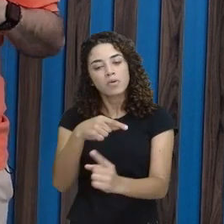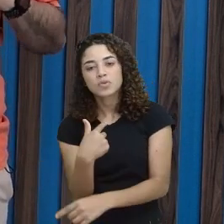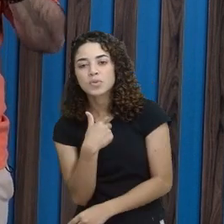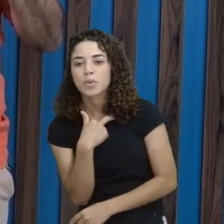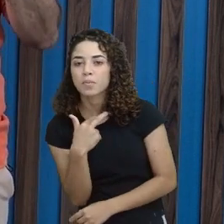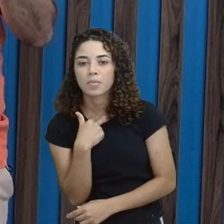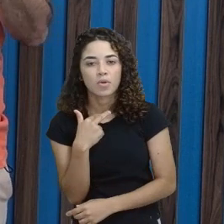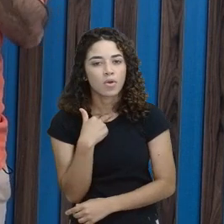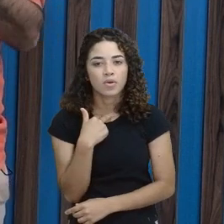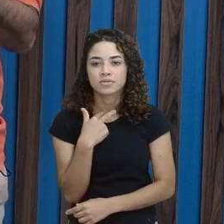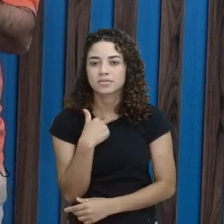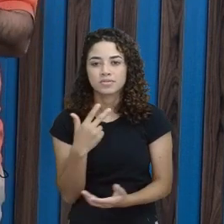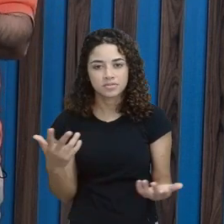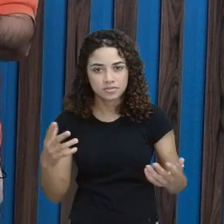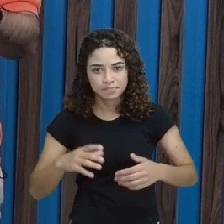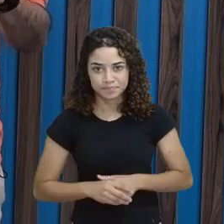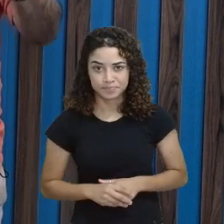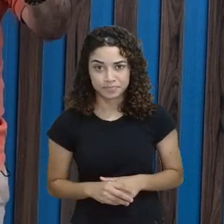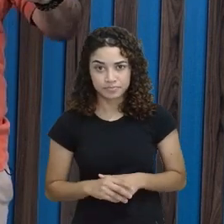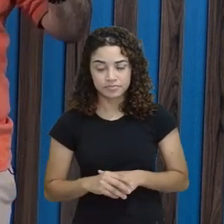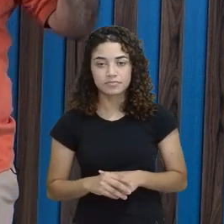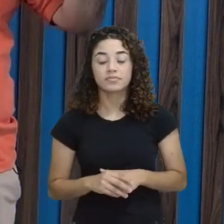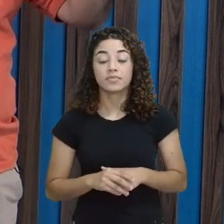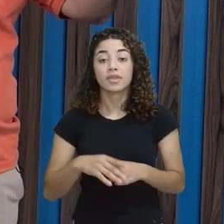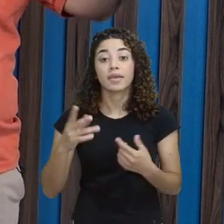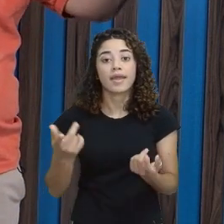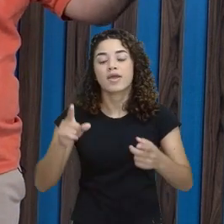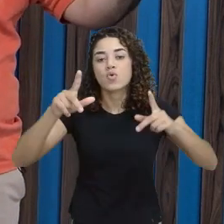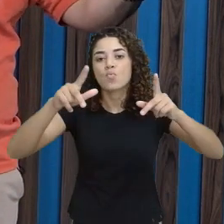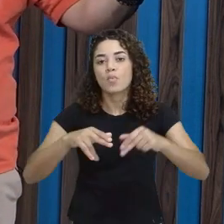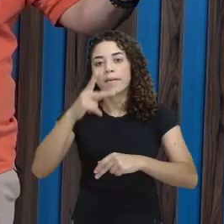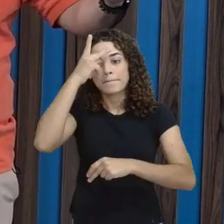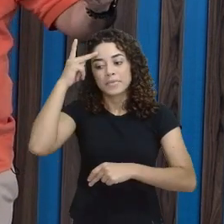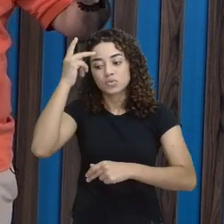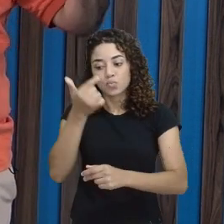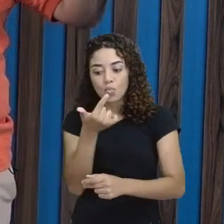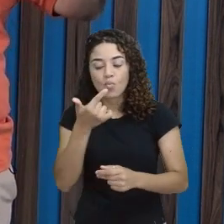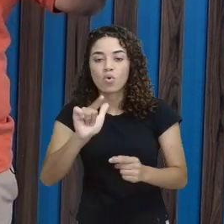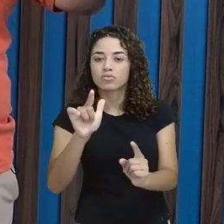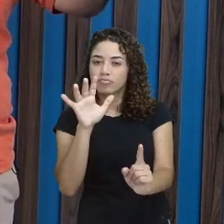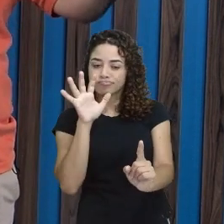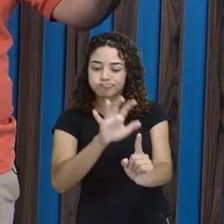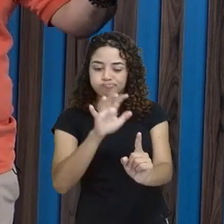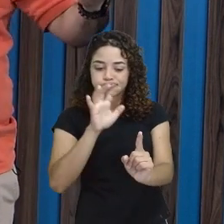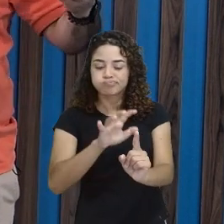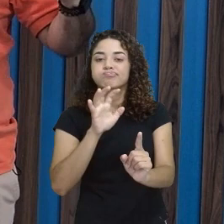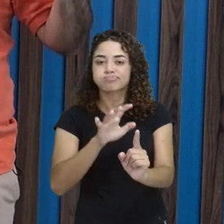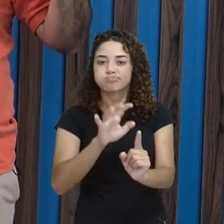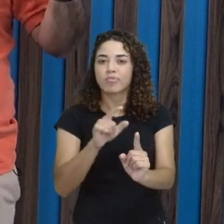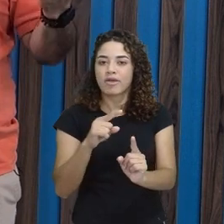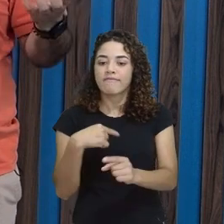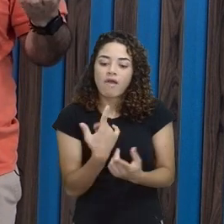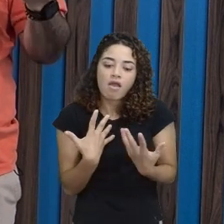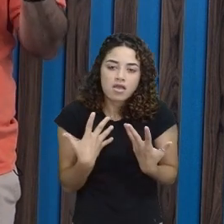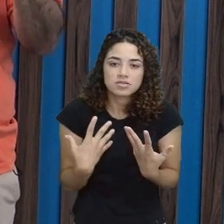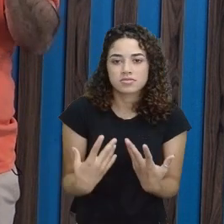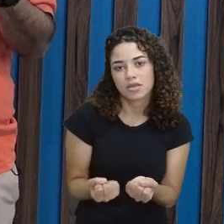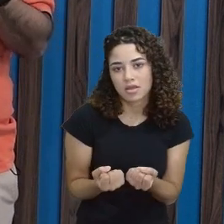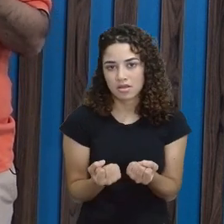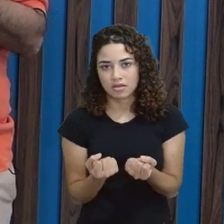certo? De forma a coagir o outro funcionário público que está cumprindo a